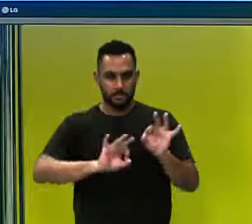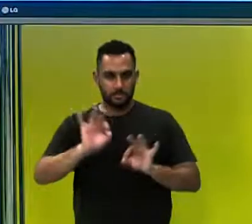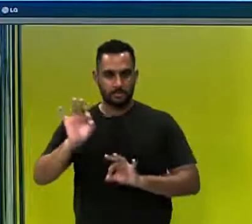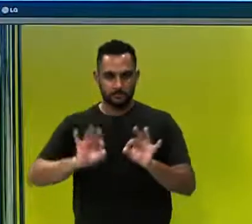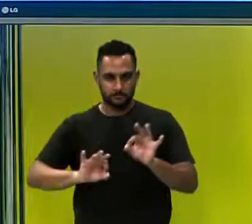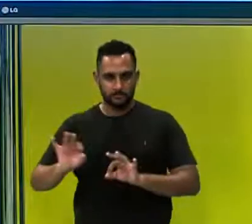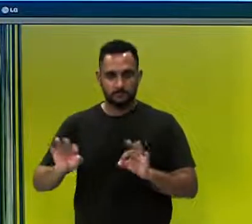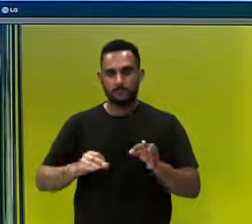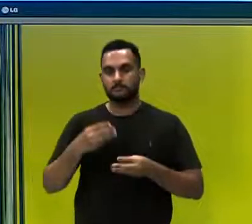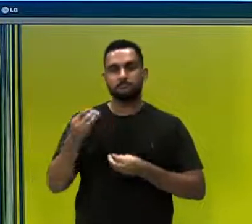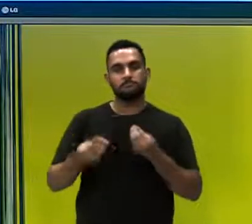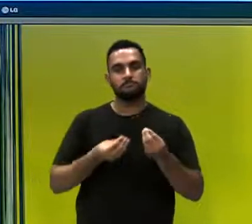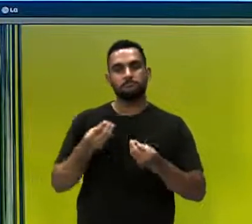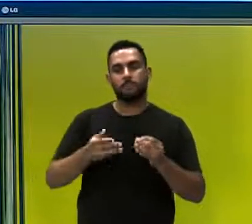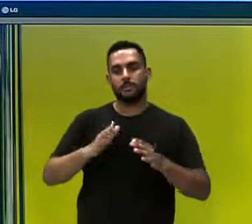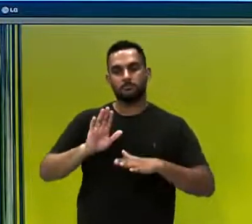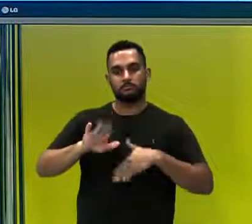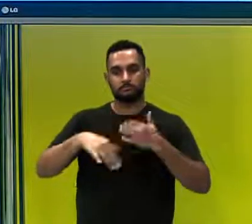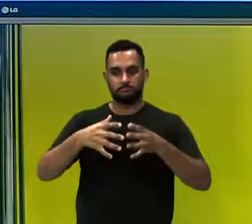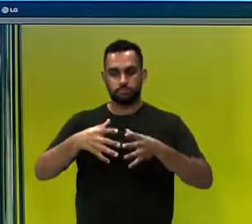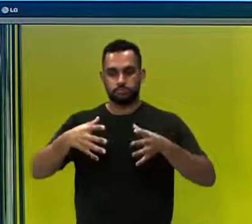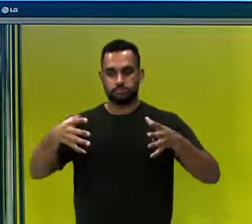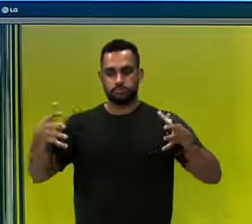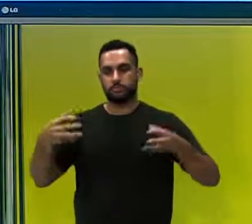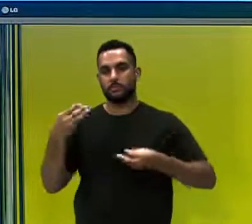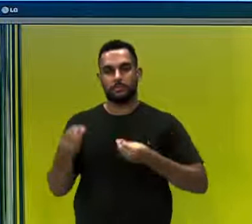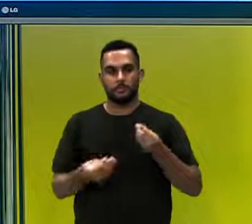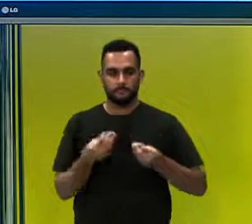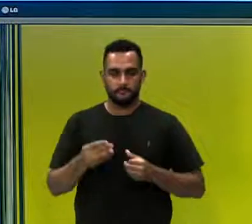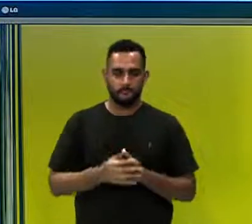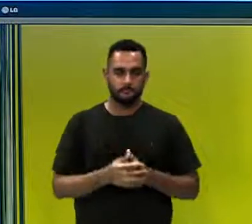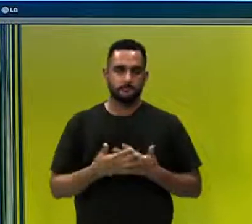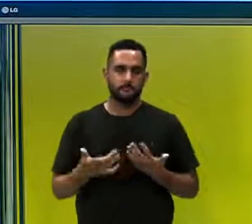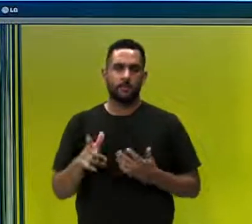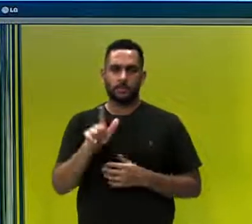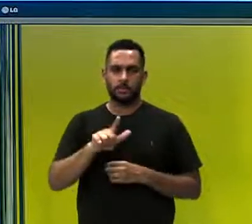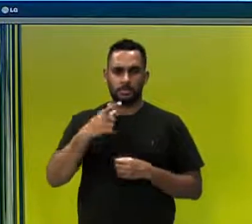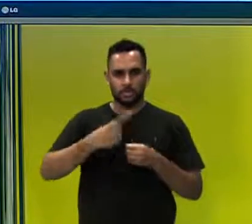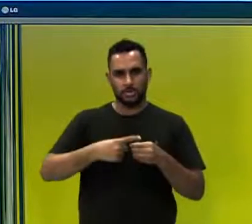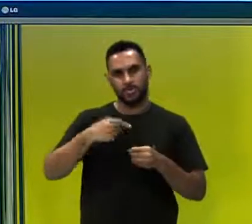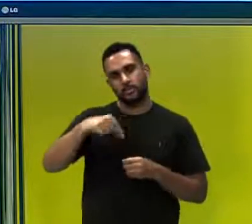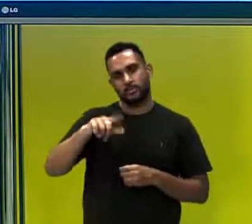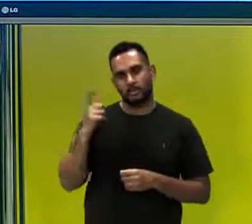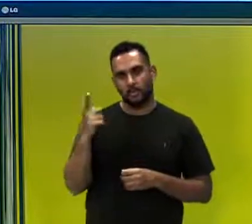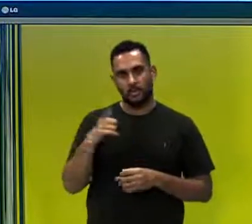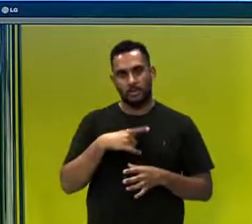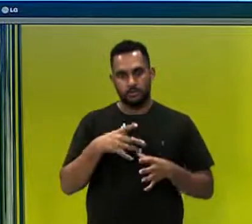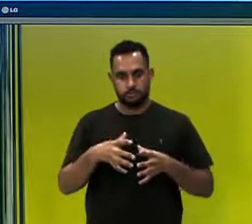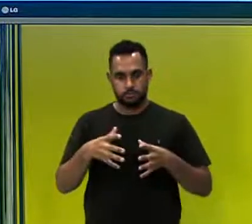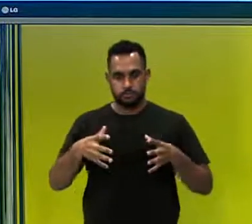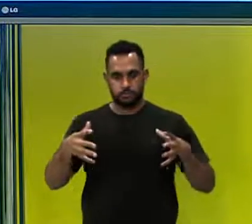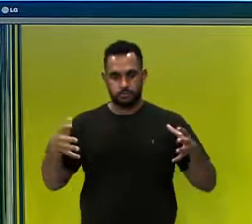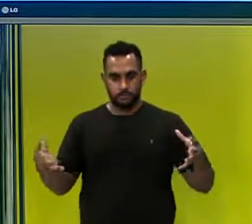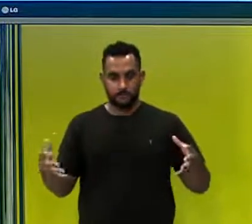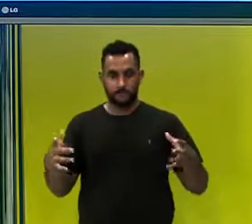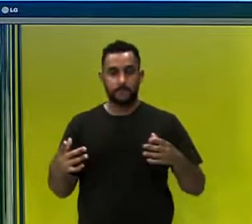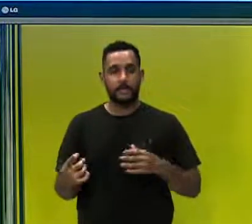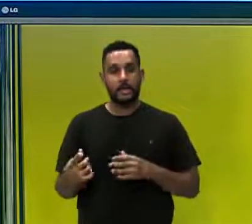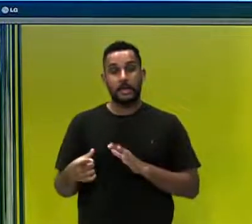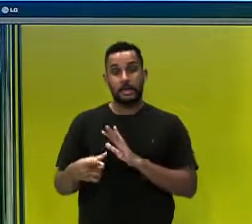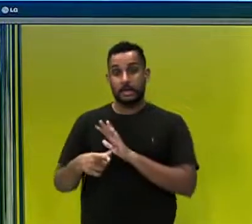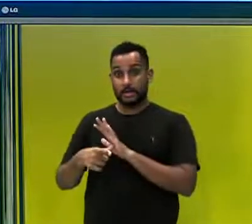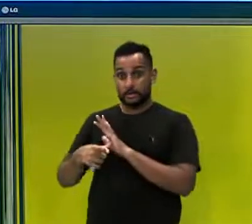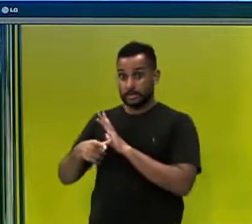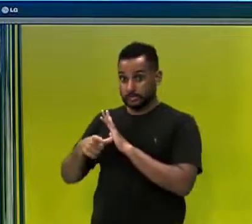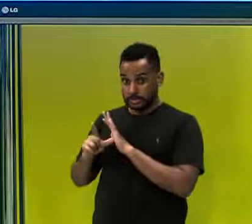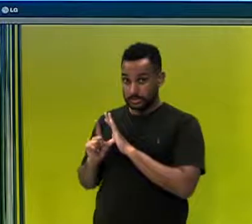vai planejar o seu crescimento. Então, é claro, ó, a nossa cidade, Goiânia, ela está crescendo. Antes dela